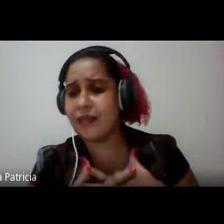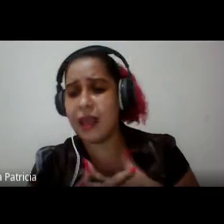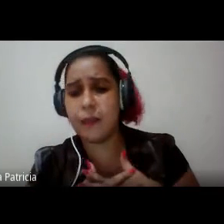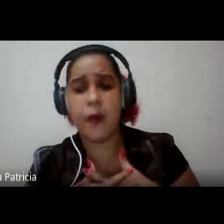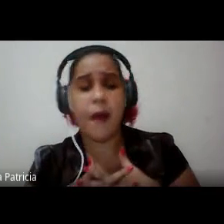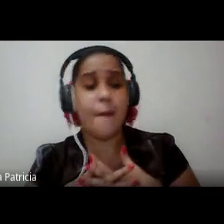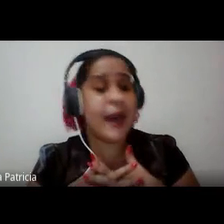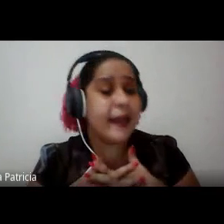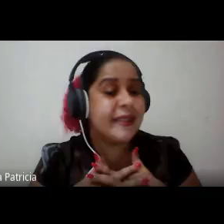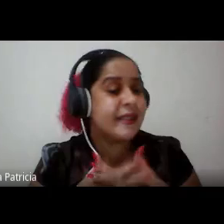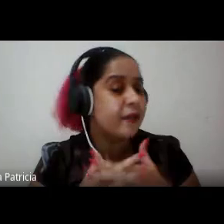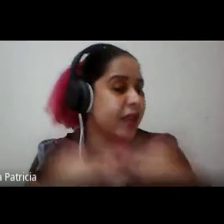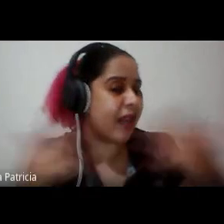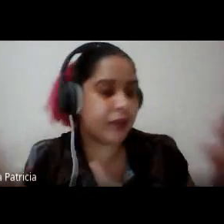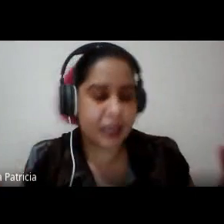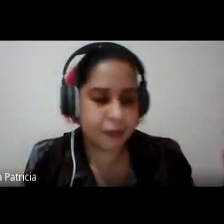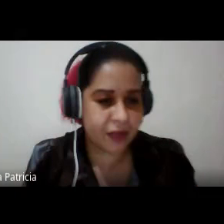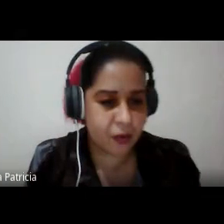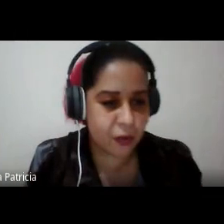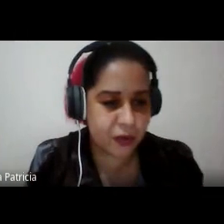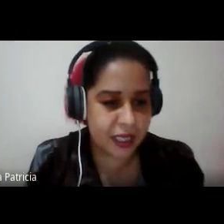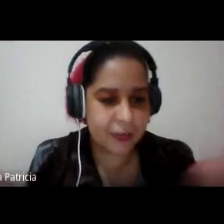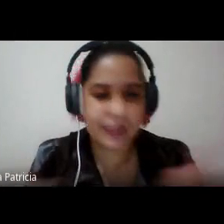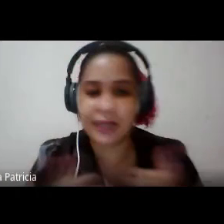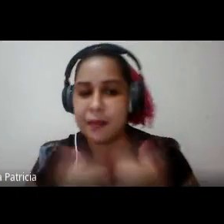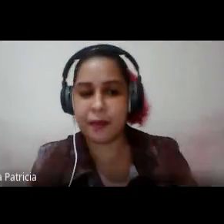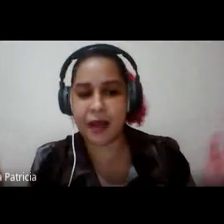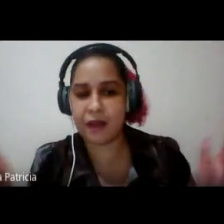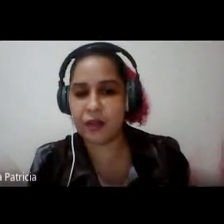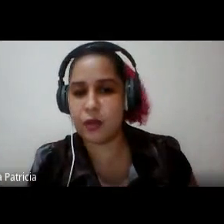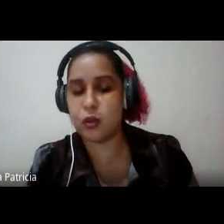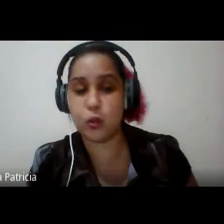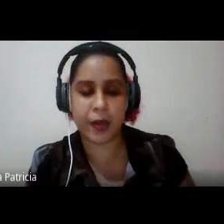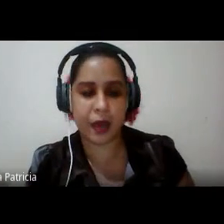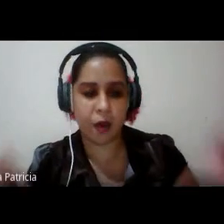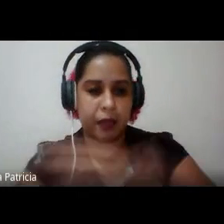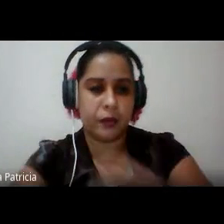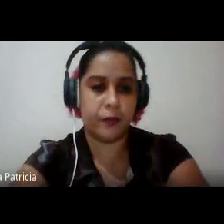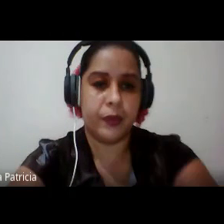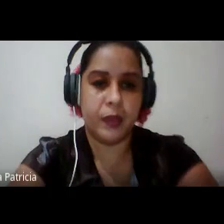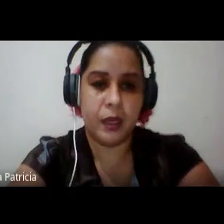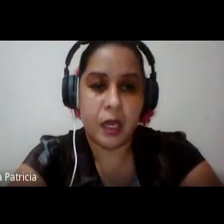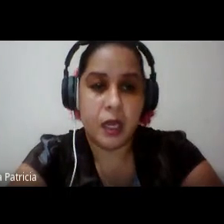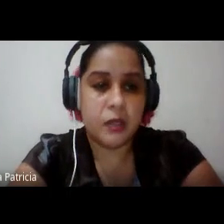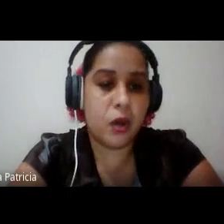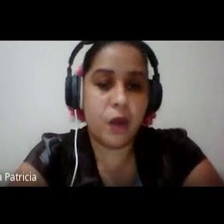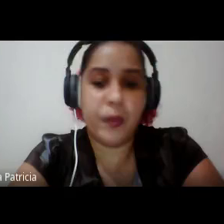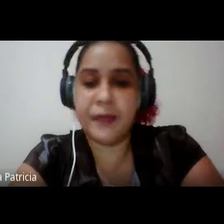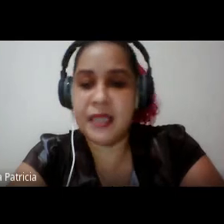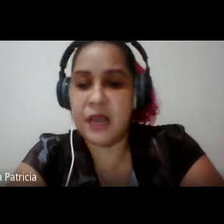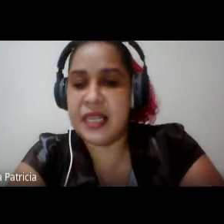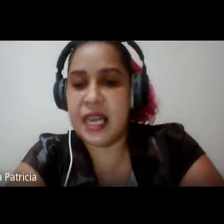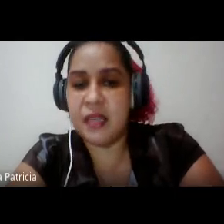dá tempo. Mas fiquem à vontade para fazer um curso de Libras, é sempre maravilhoso, eu super recomendo. Socorro,